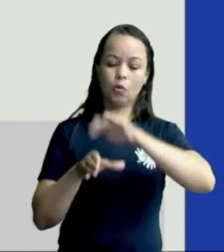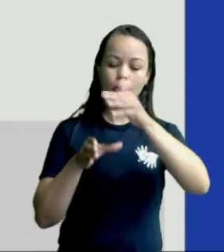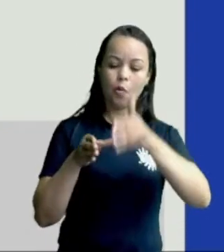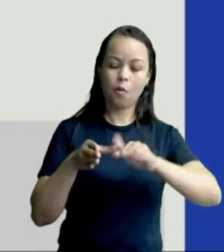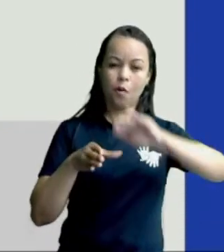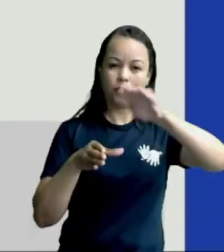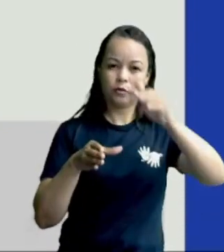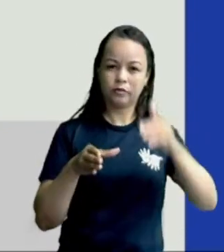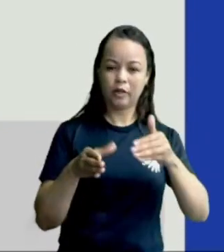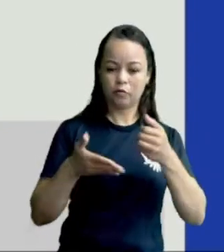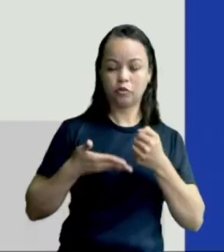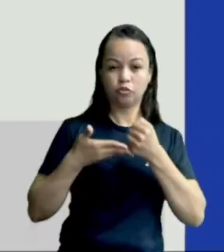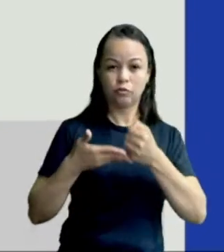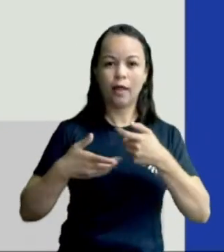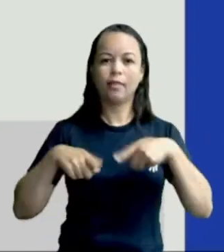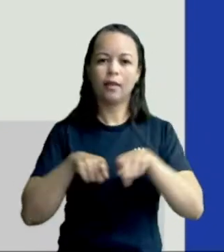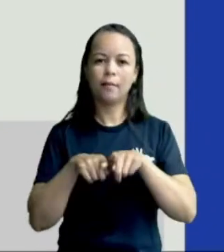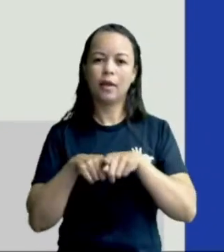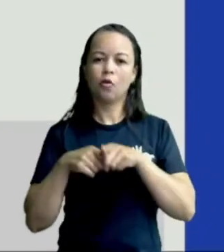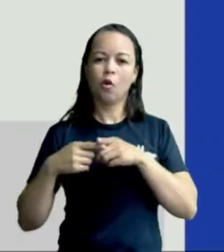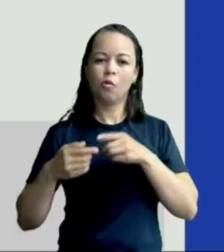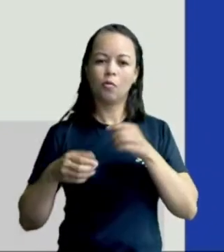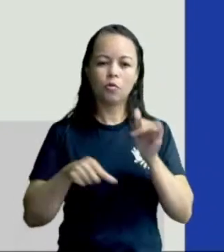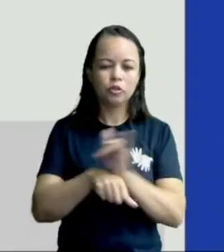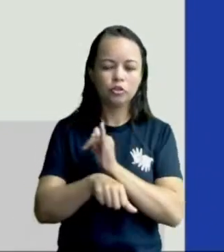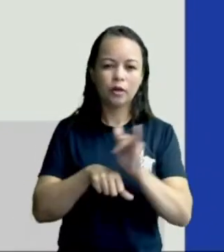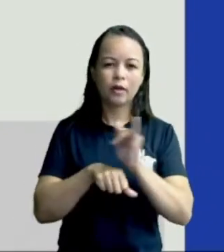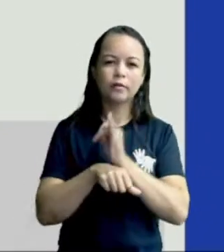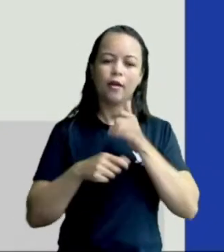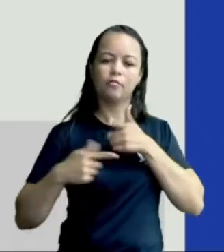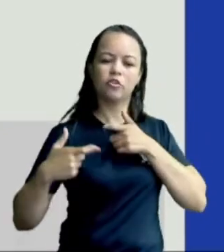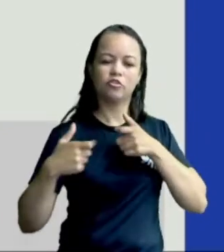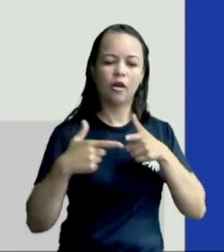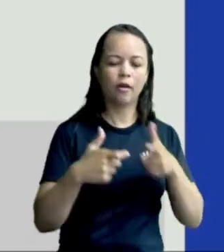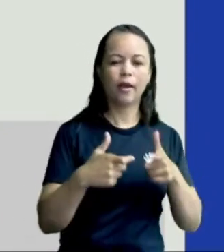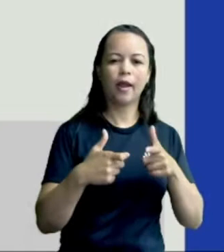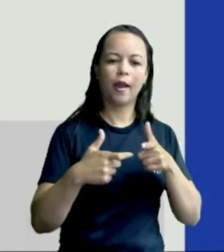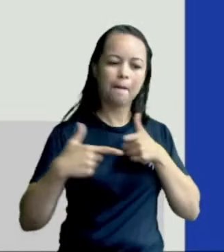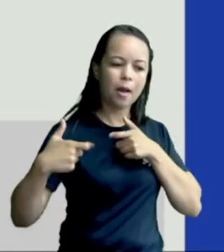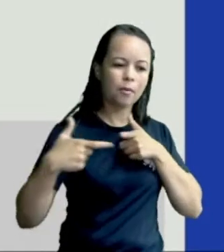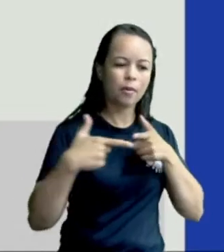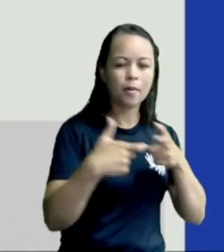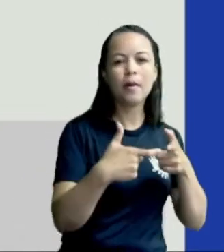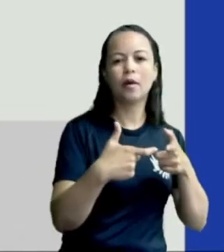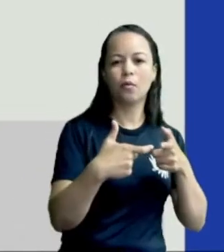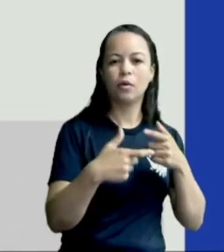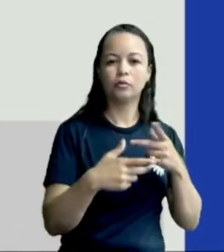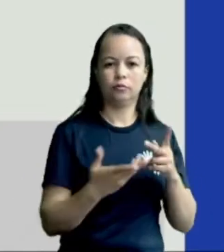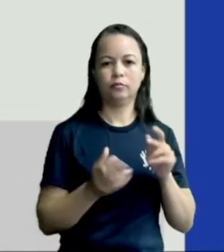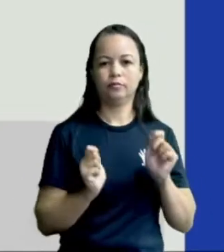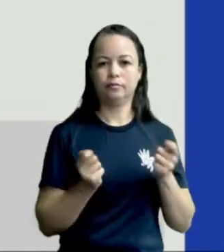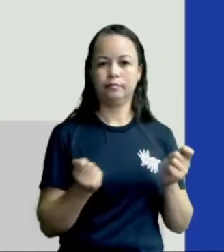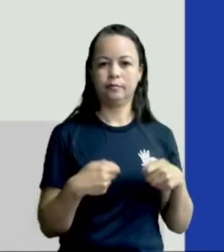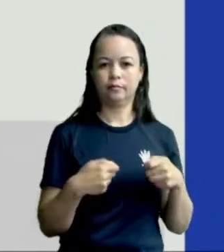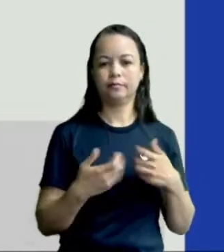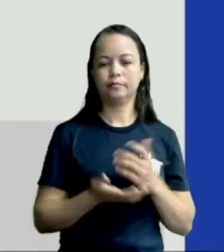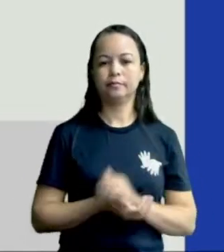como estratégia de guerra, né, para poder se organizar e atacar quando necessário. Então,